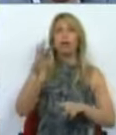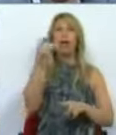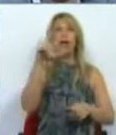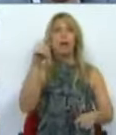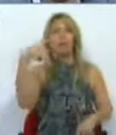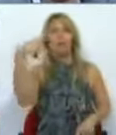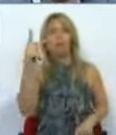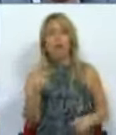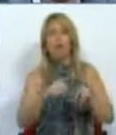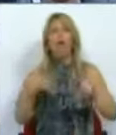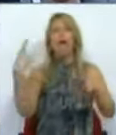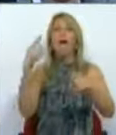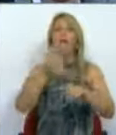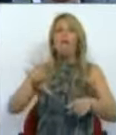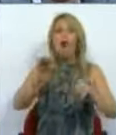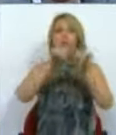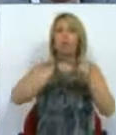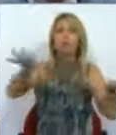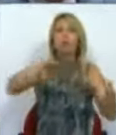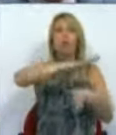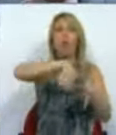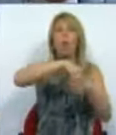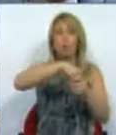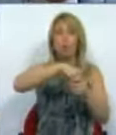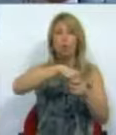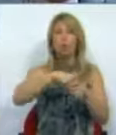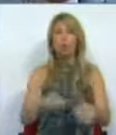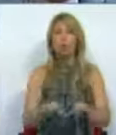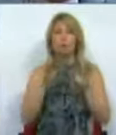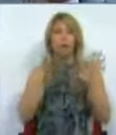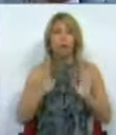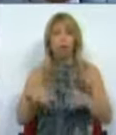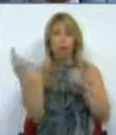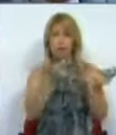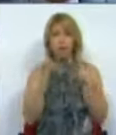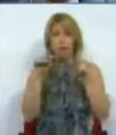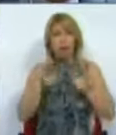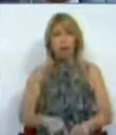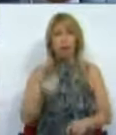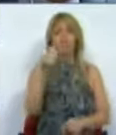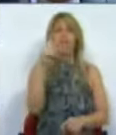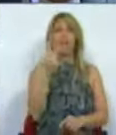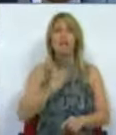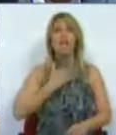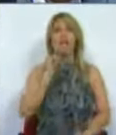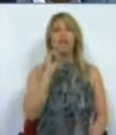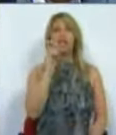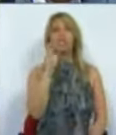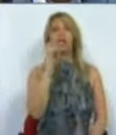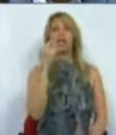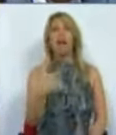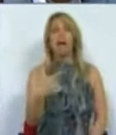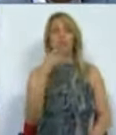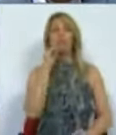diferentes meios de difusão de conteúdos, bem como já aqui discutida a televisão digital terrestre e mesmo da televisão